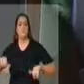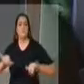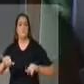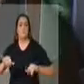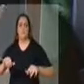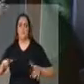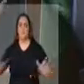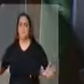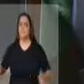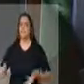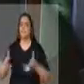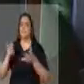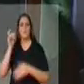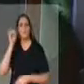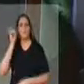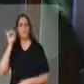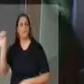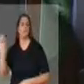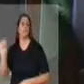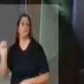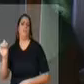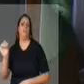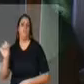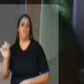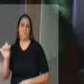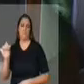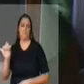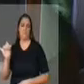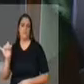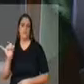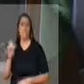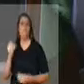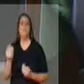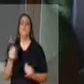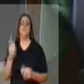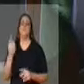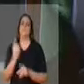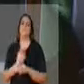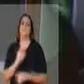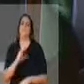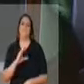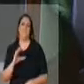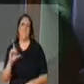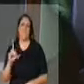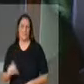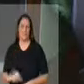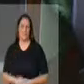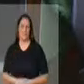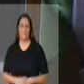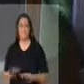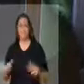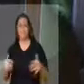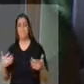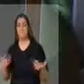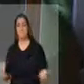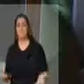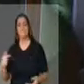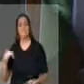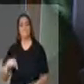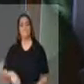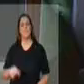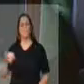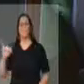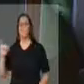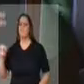algo disseminado e absorvido pelo conjunto da sociedade. Por isso, essa comissão geral é muito importante para que